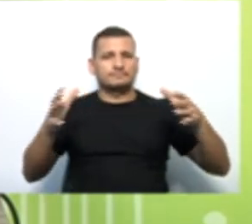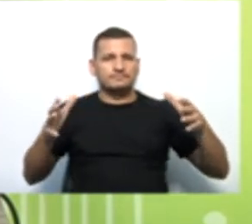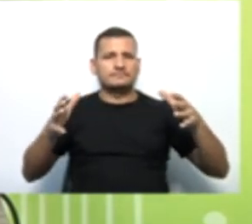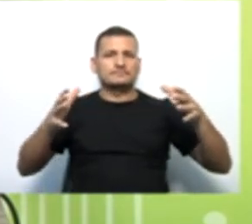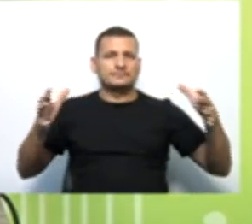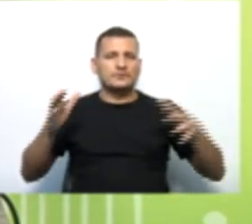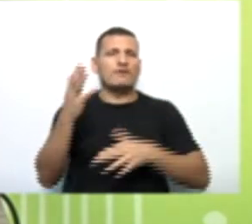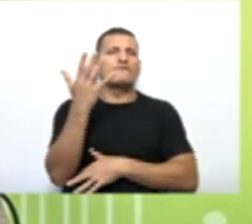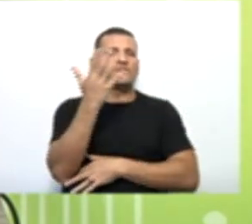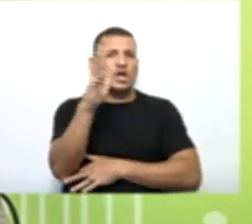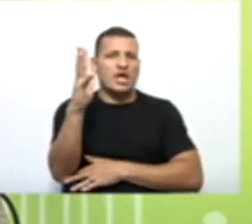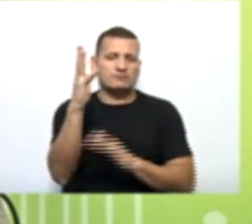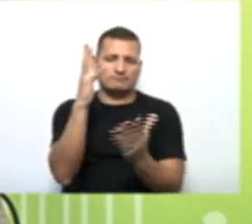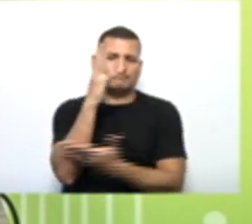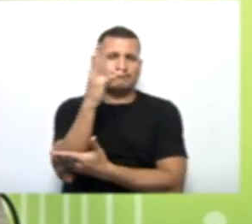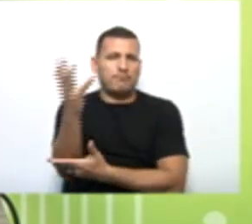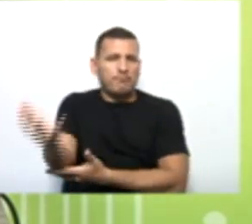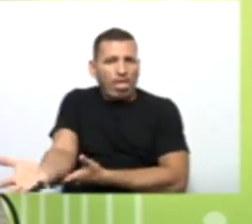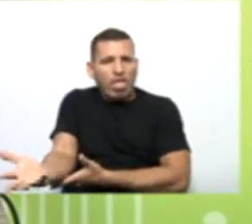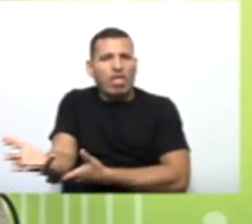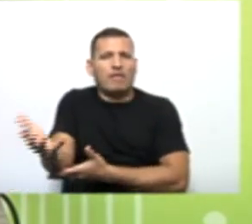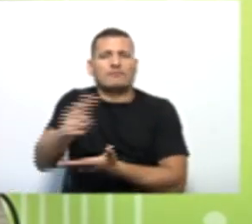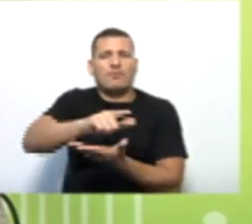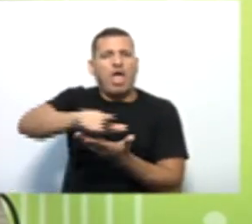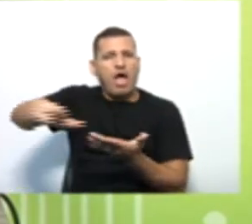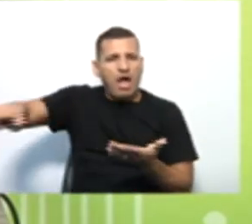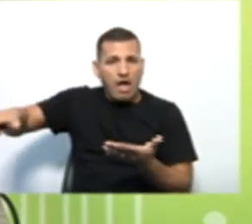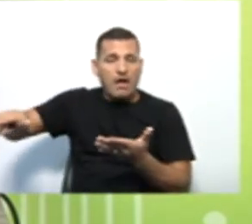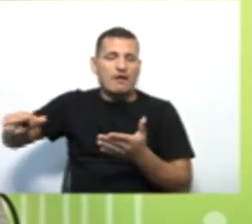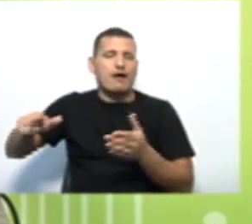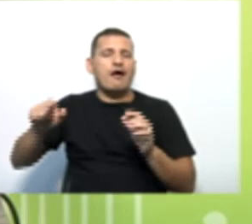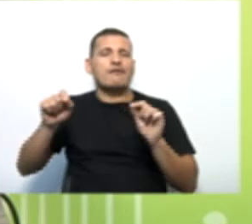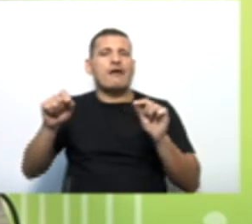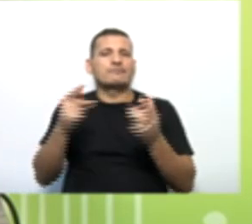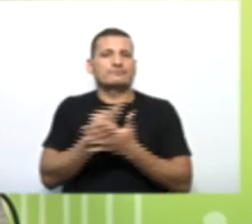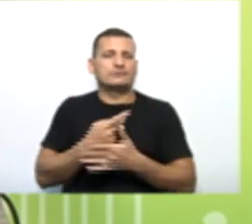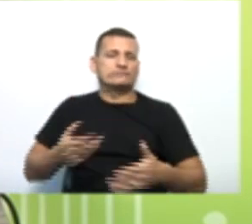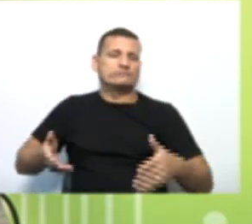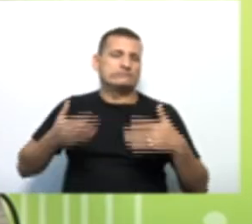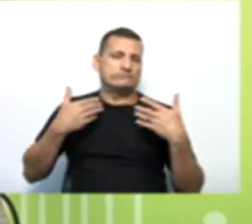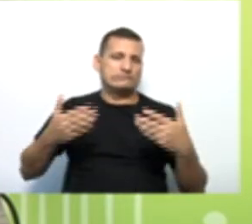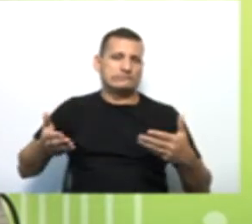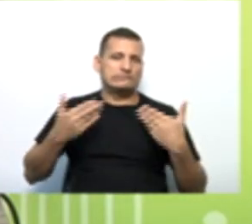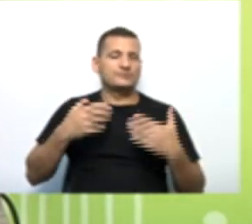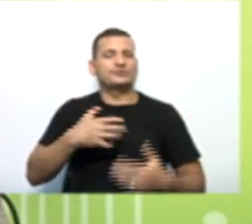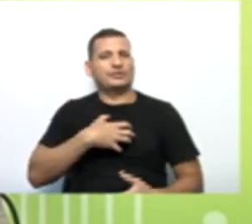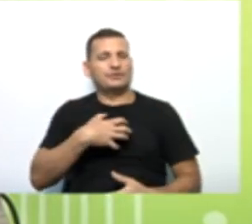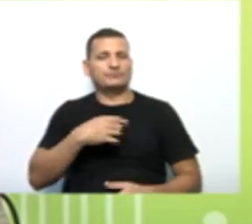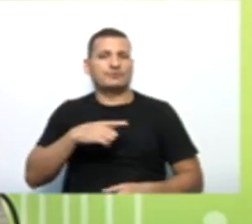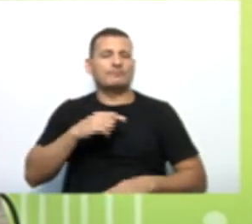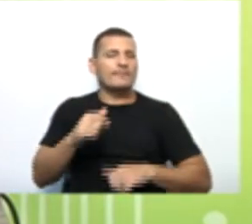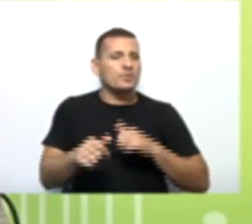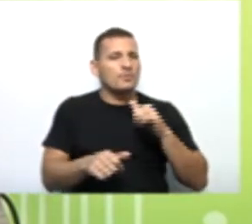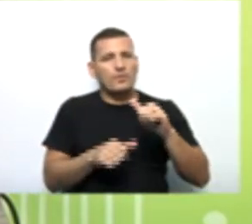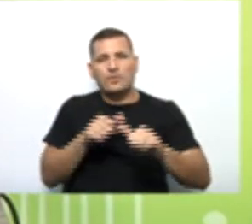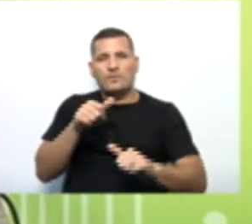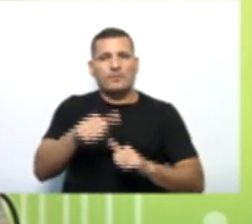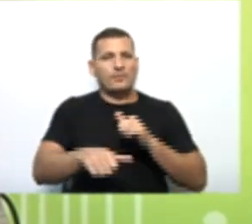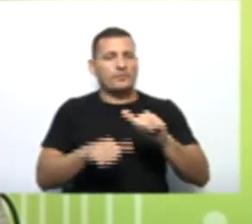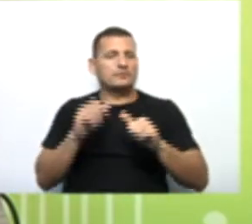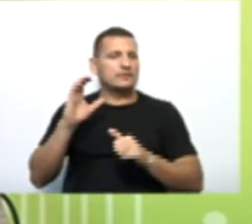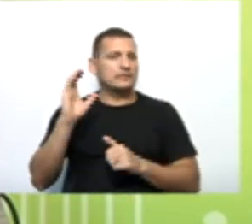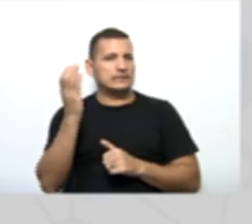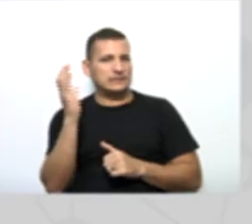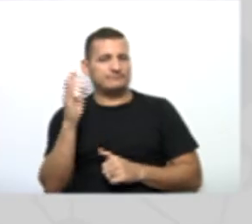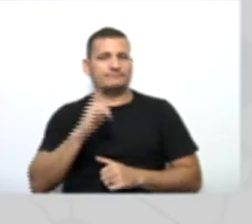acontecendo? Está ficando mais quente, está chovendo menos. A gente sente realmente essa situação no dia a dia, nas mudanças climáticas.